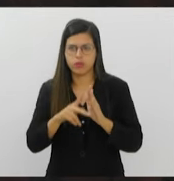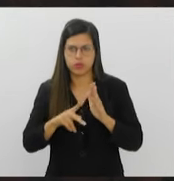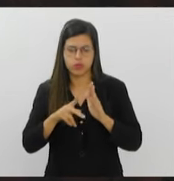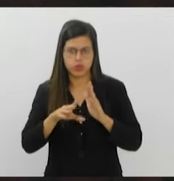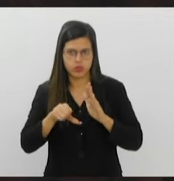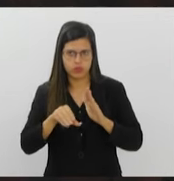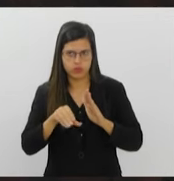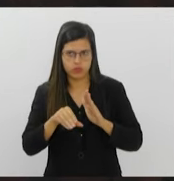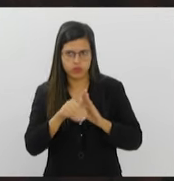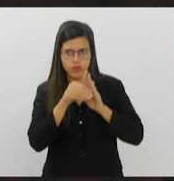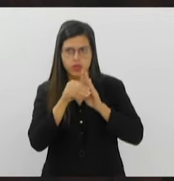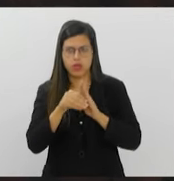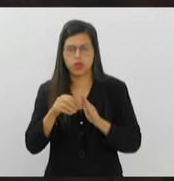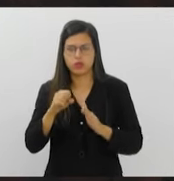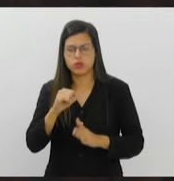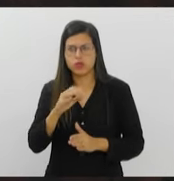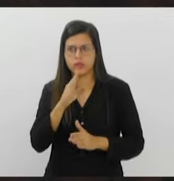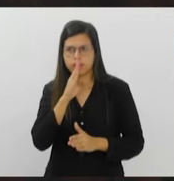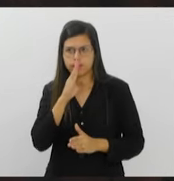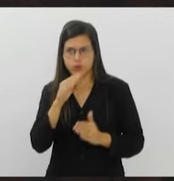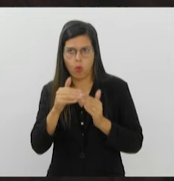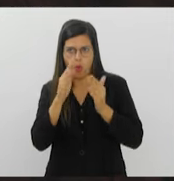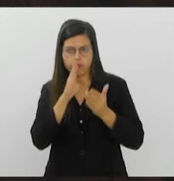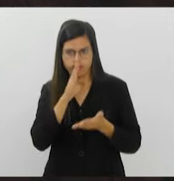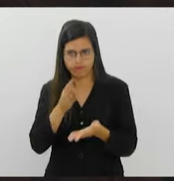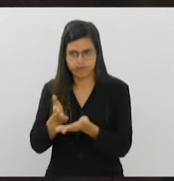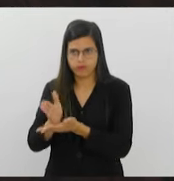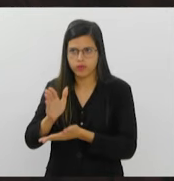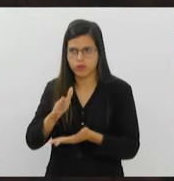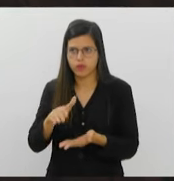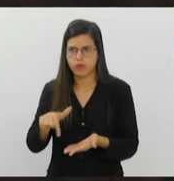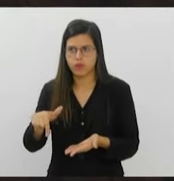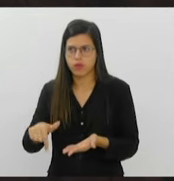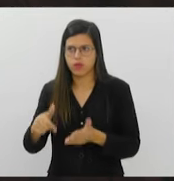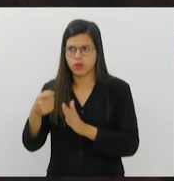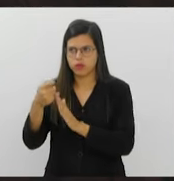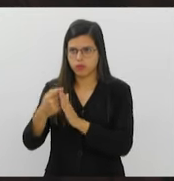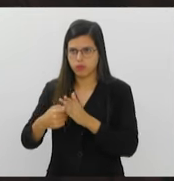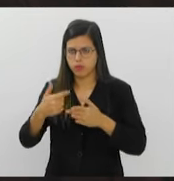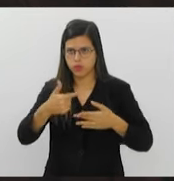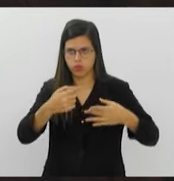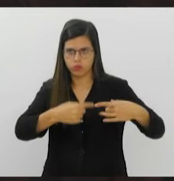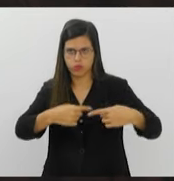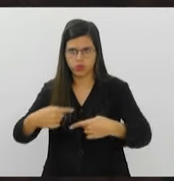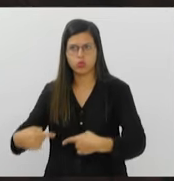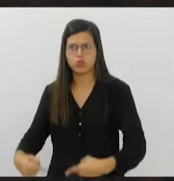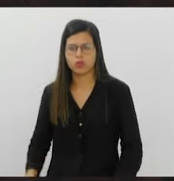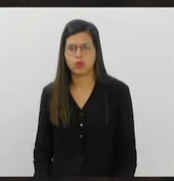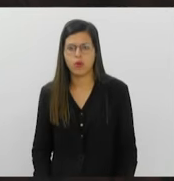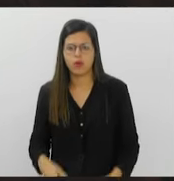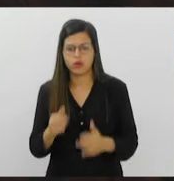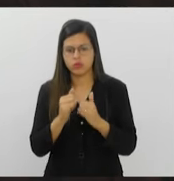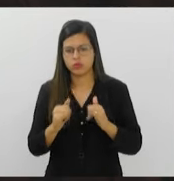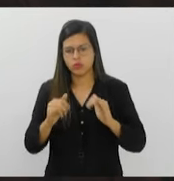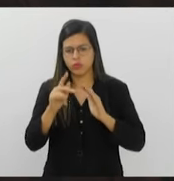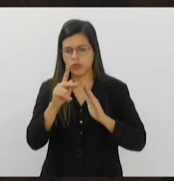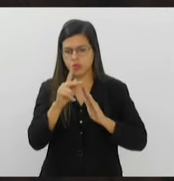que aprovam, permaneçam como estão. Aprovado. Vai a redação do vencido para a segunda discussão. Anuncio.